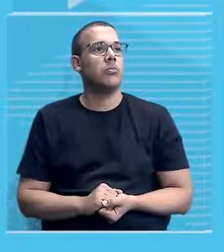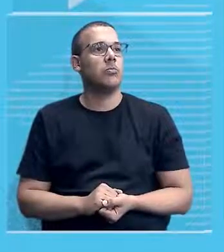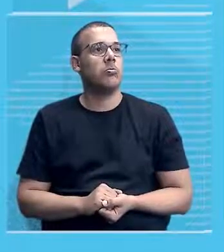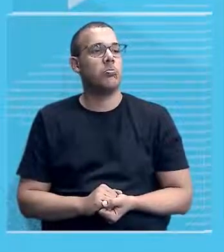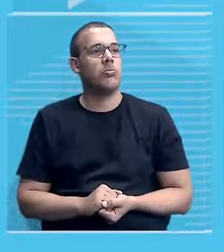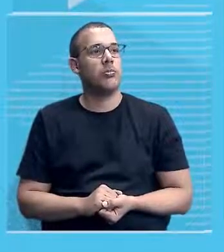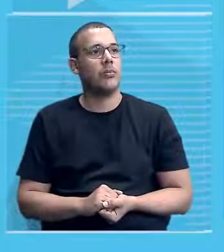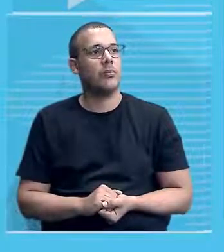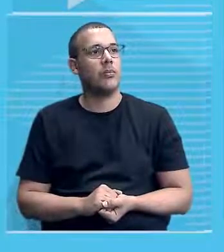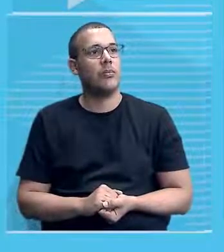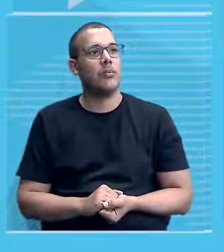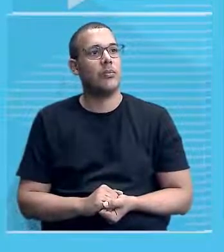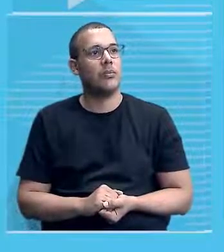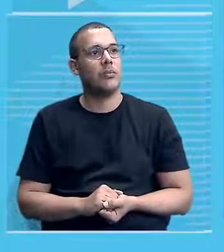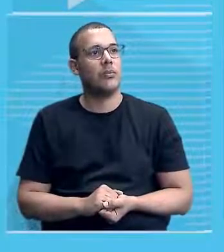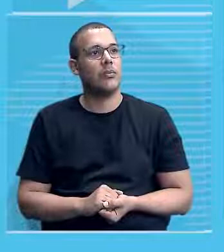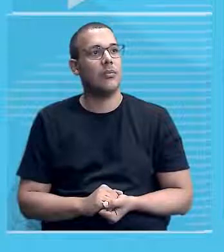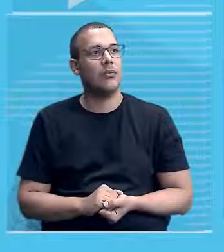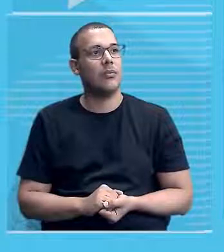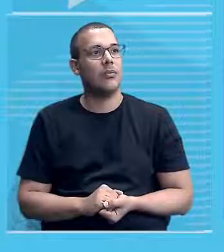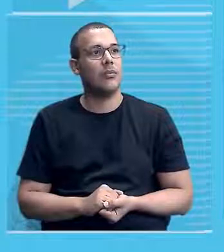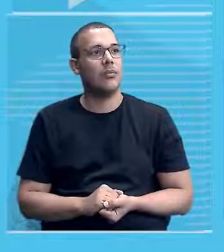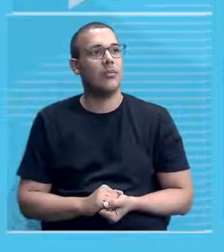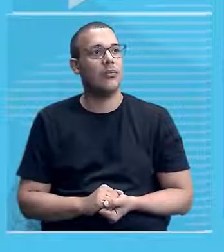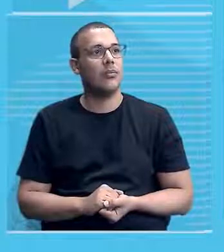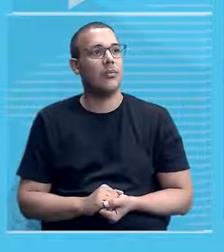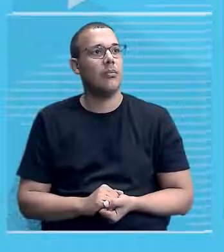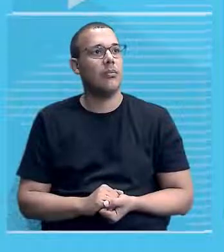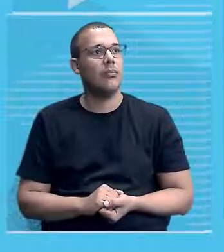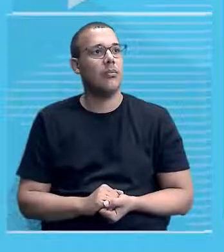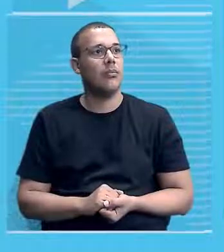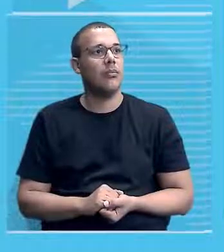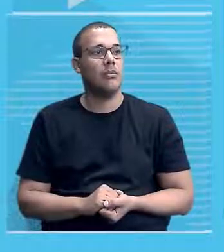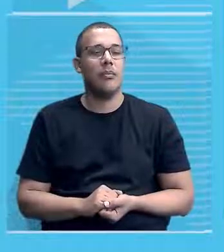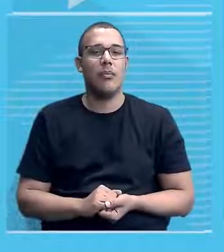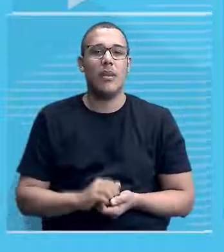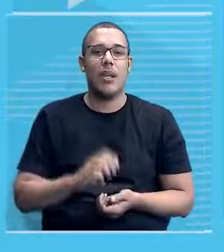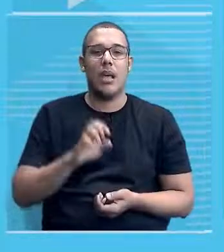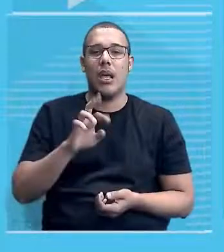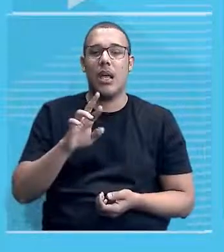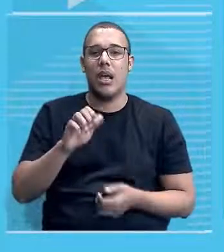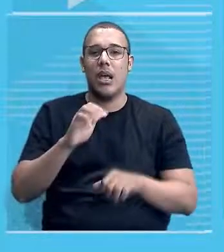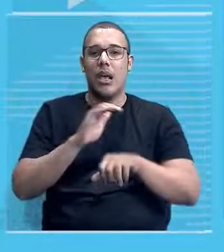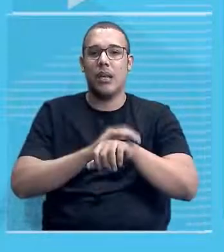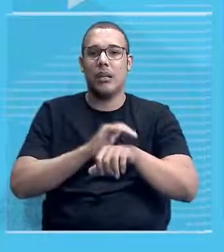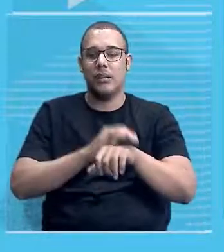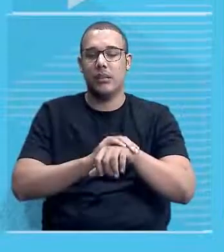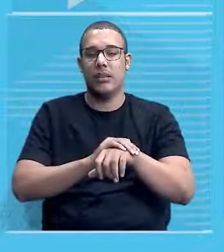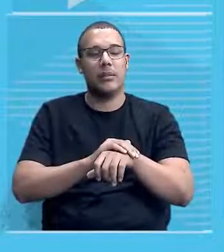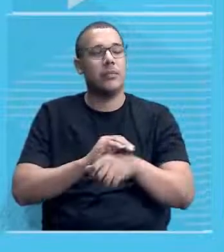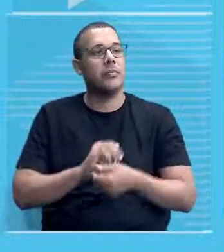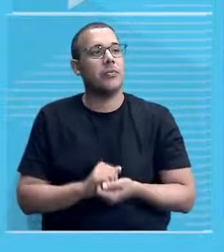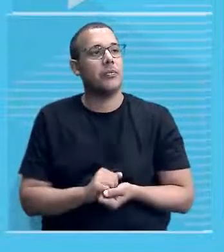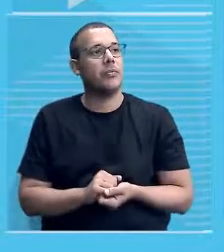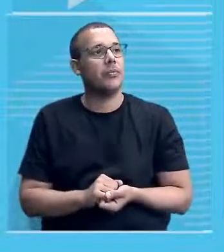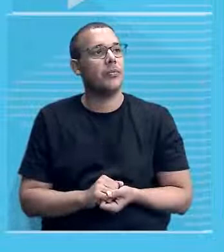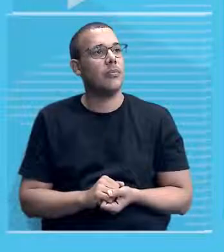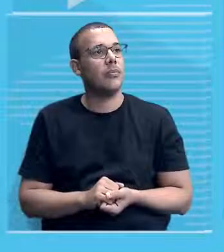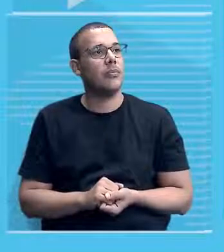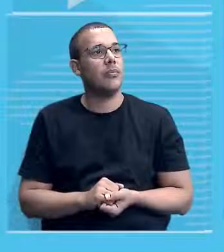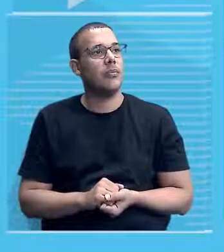chegou chegou chegando em era Colonial item 3